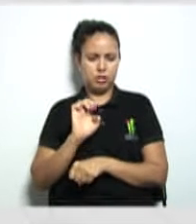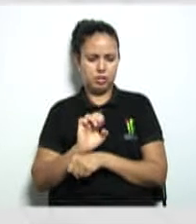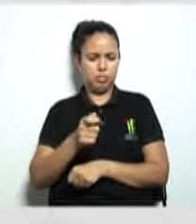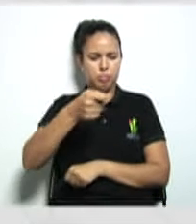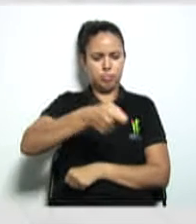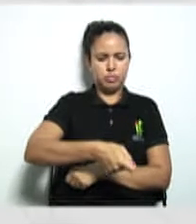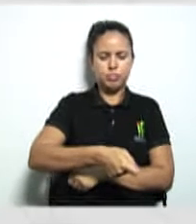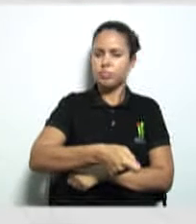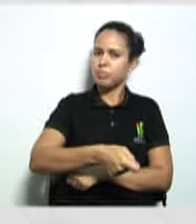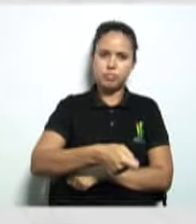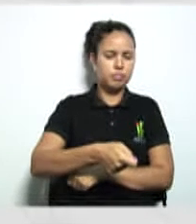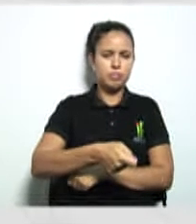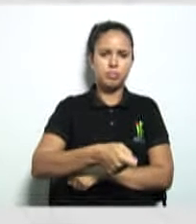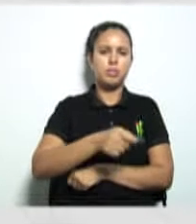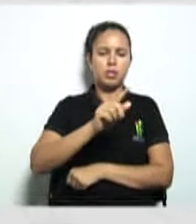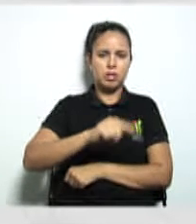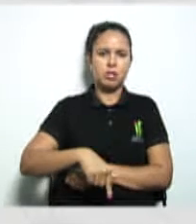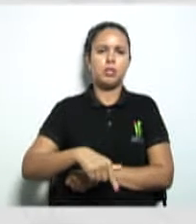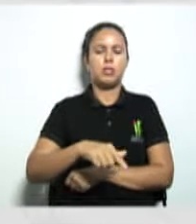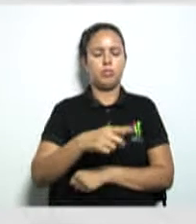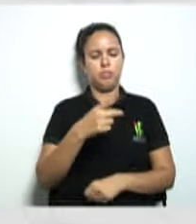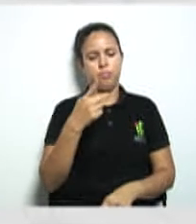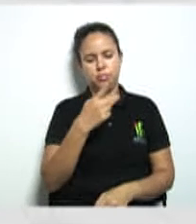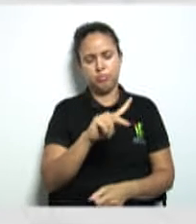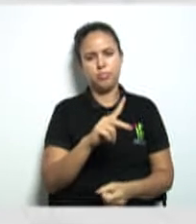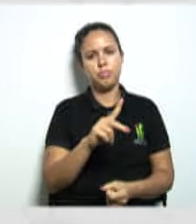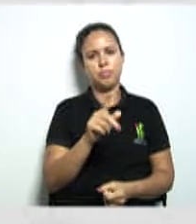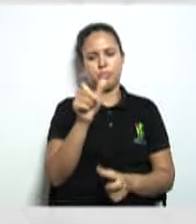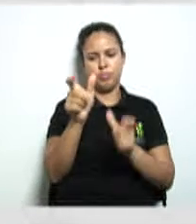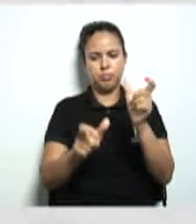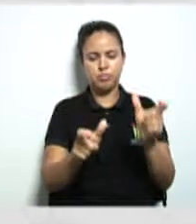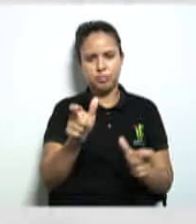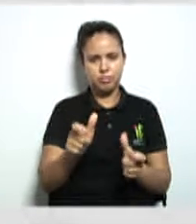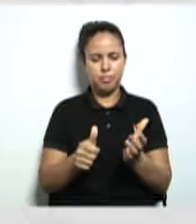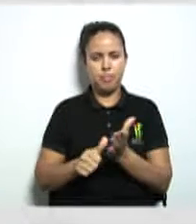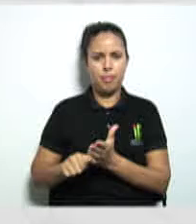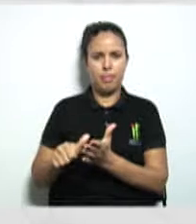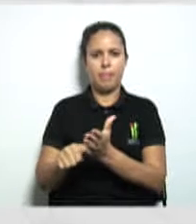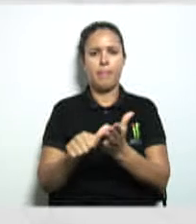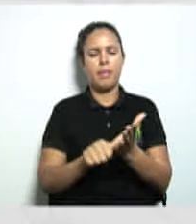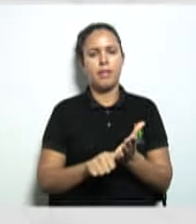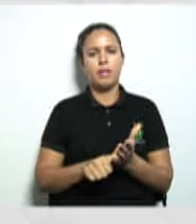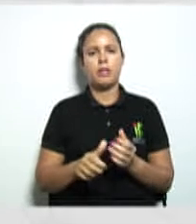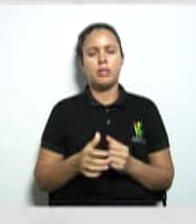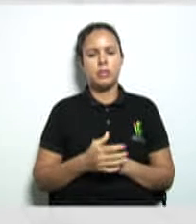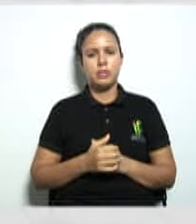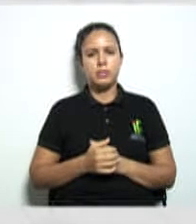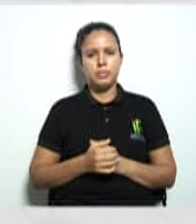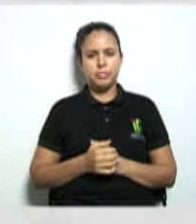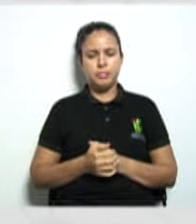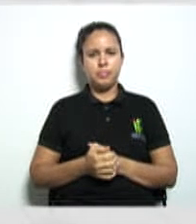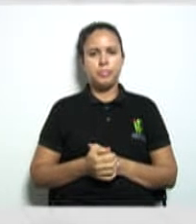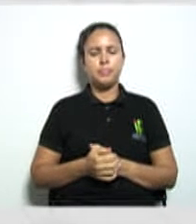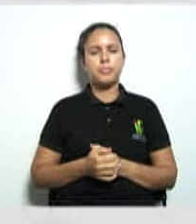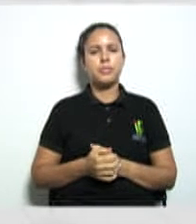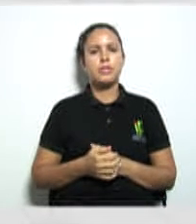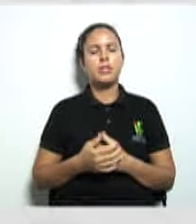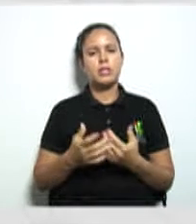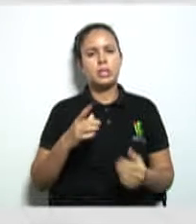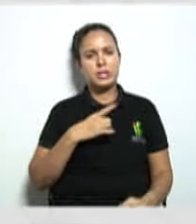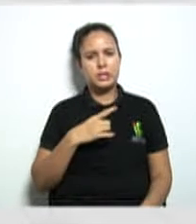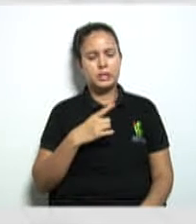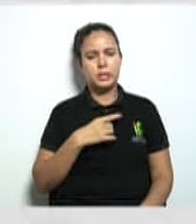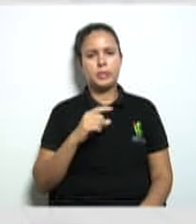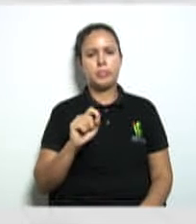seus membros. Vamos lá. O princípio em questão refere-se aos